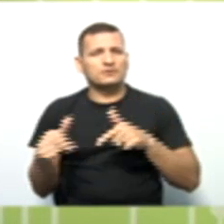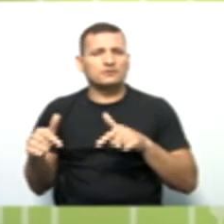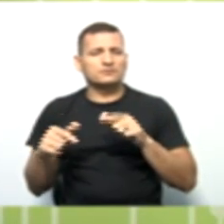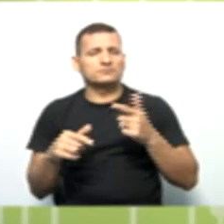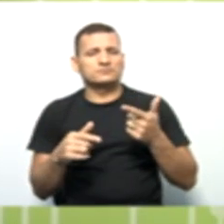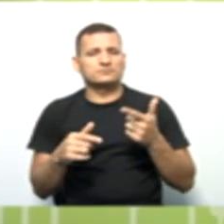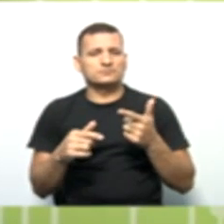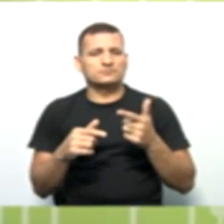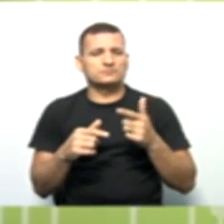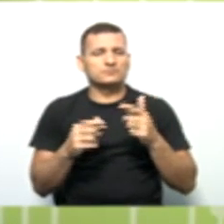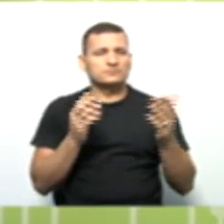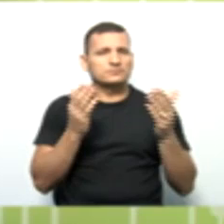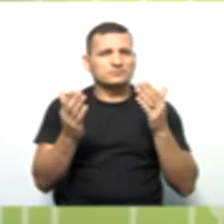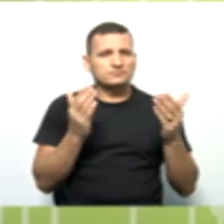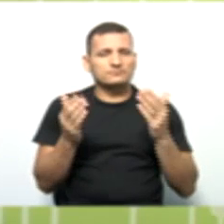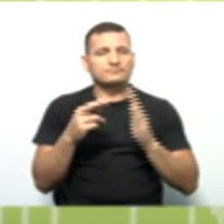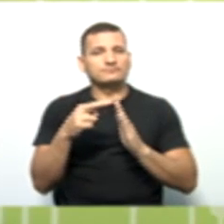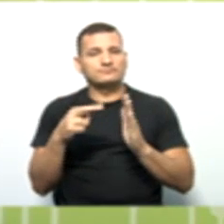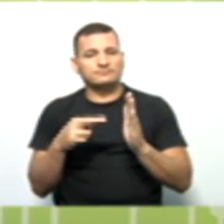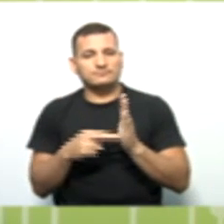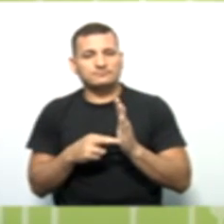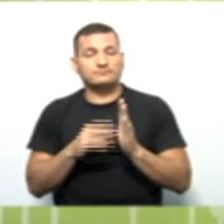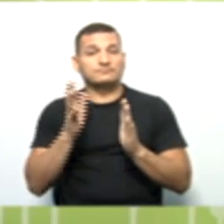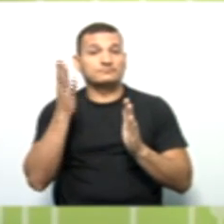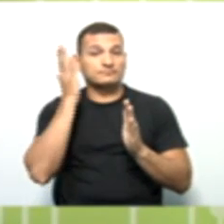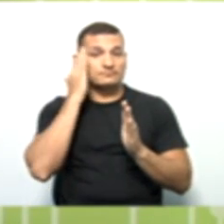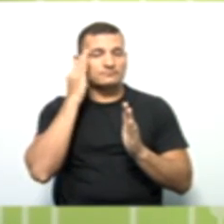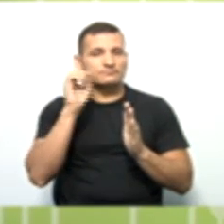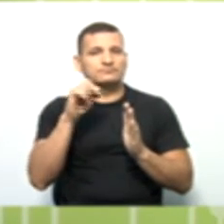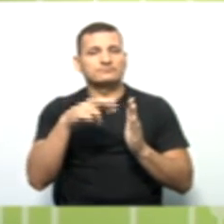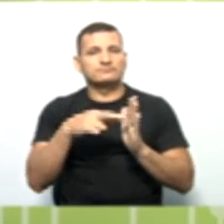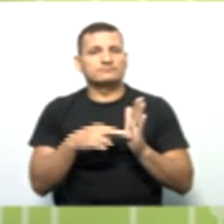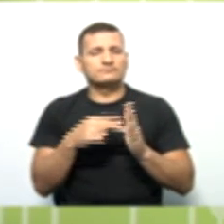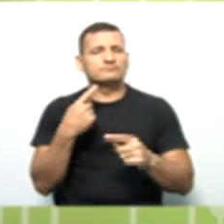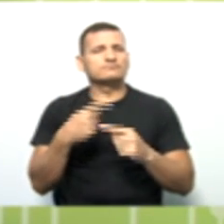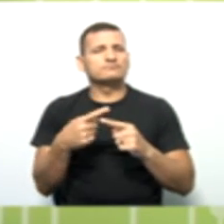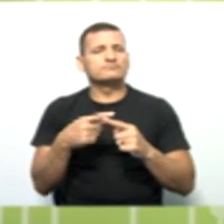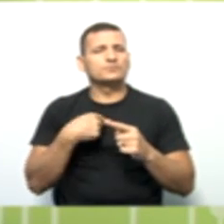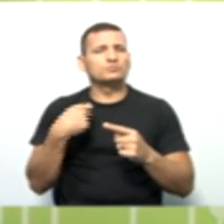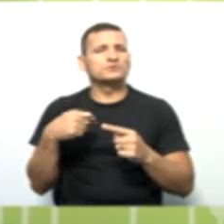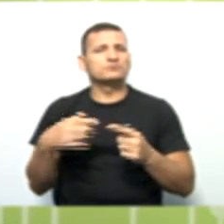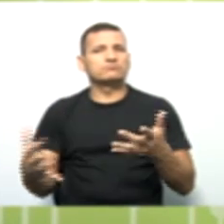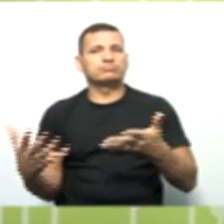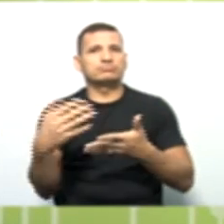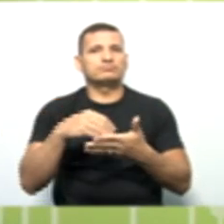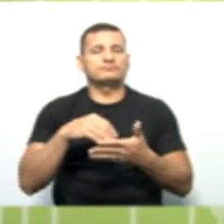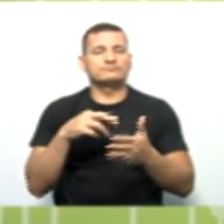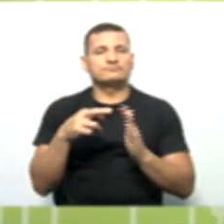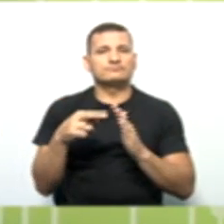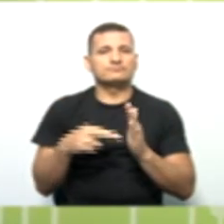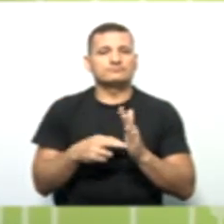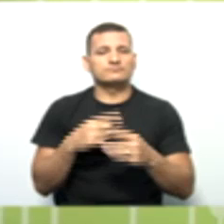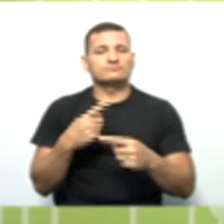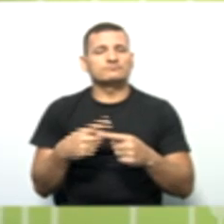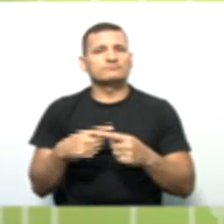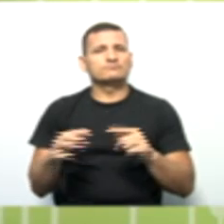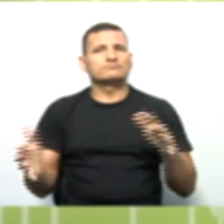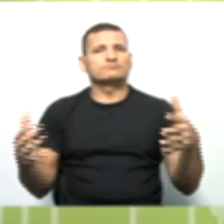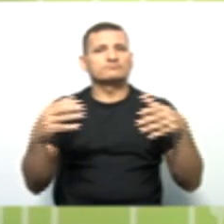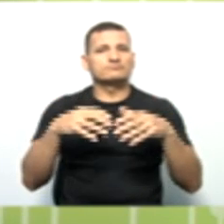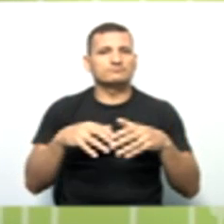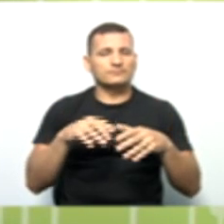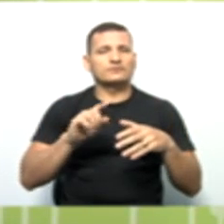lá de análise de requisitos, a gente já sabe o que são requisitos. Por que eu tenho que levantar tudo isso? E por que eu tenho que reunir tudo isso para